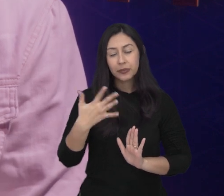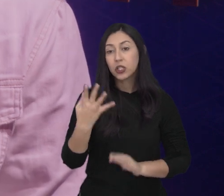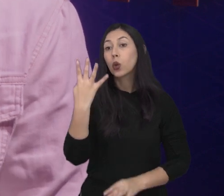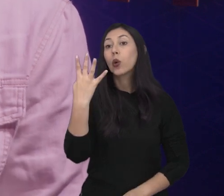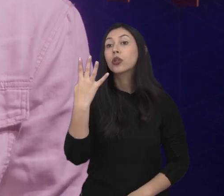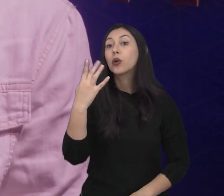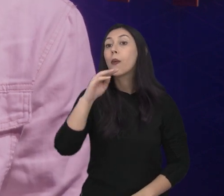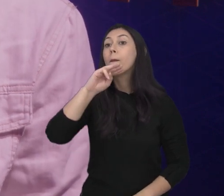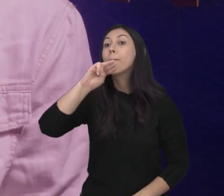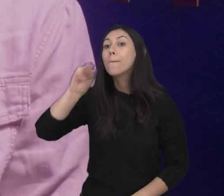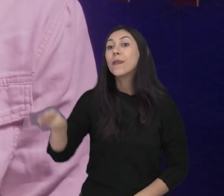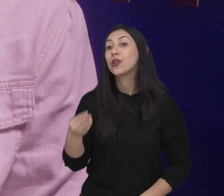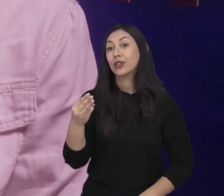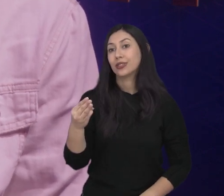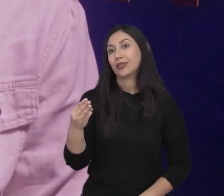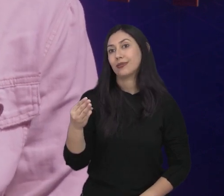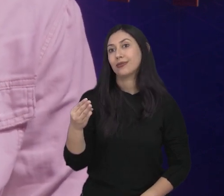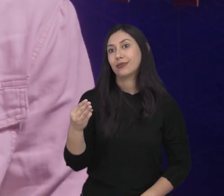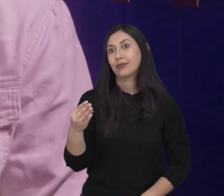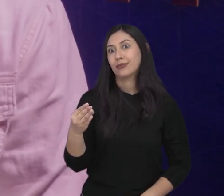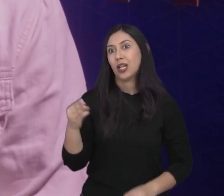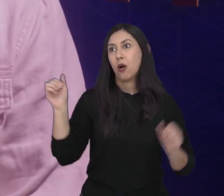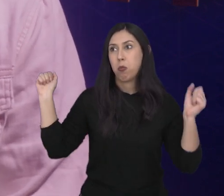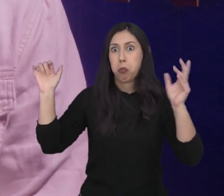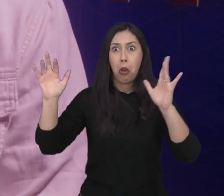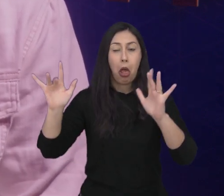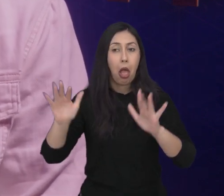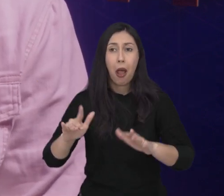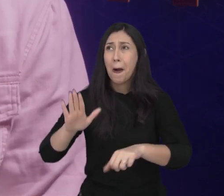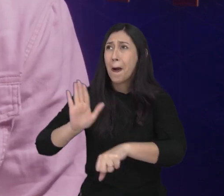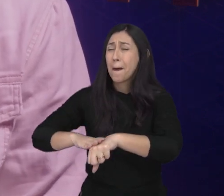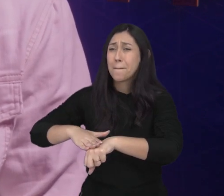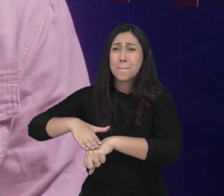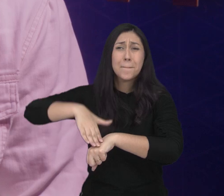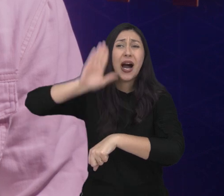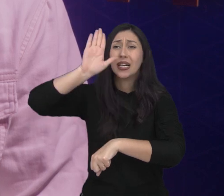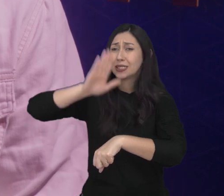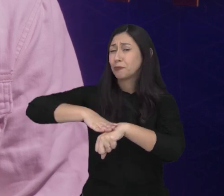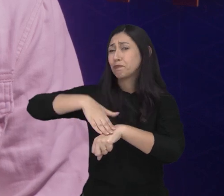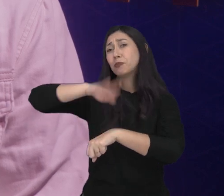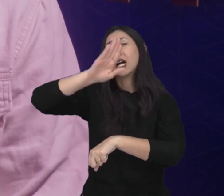cerca de 4 milhões, Vic. Mais do que qualquer